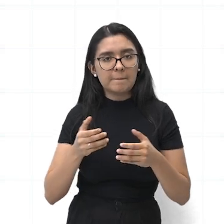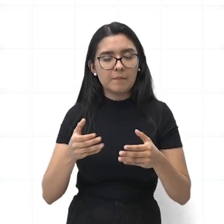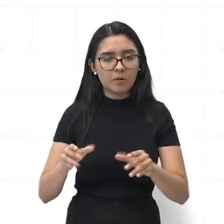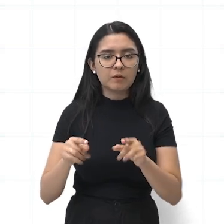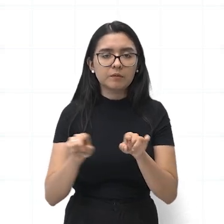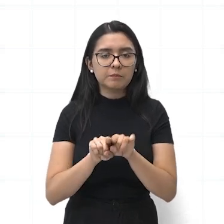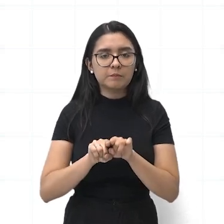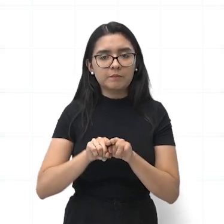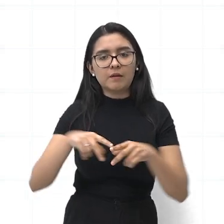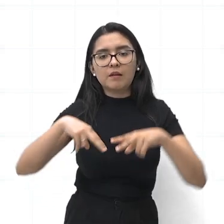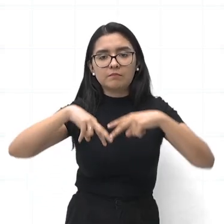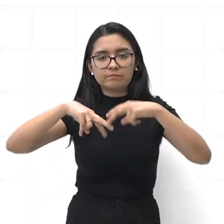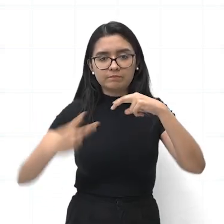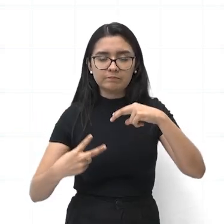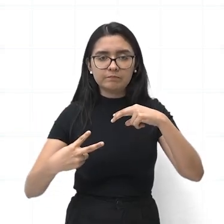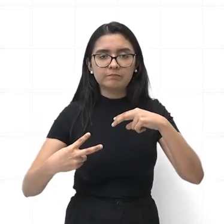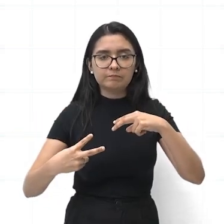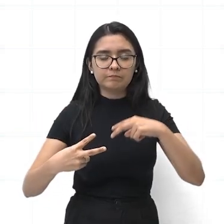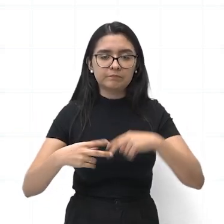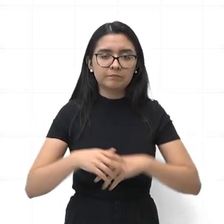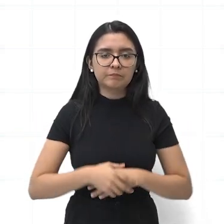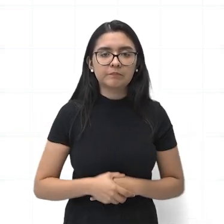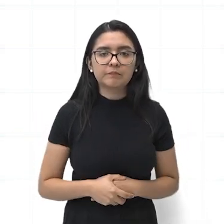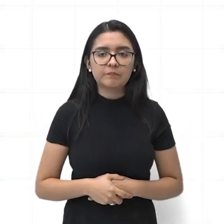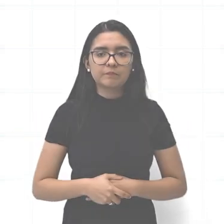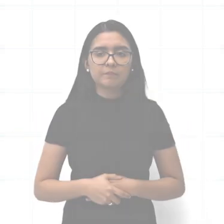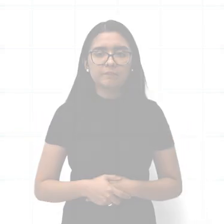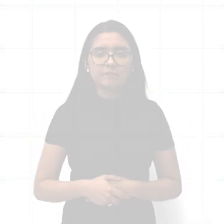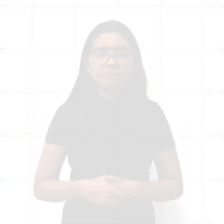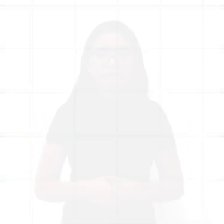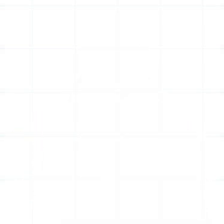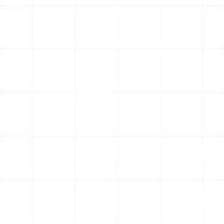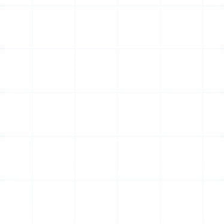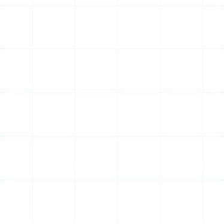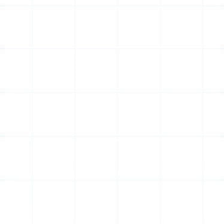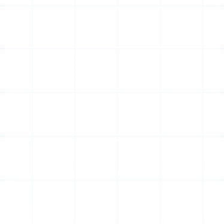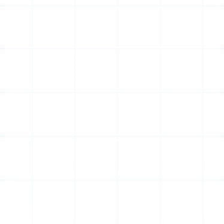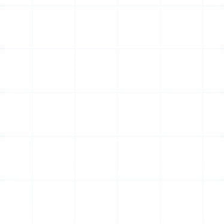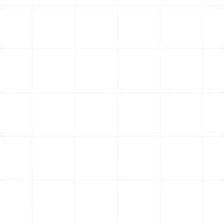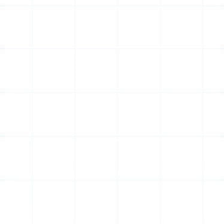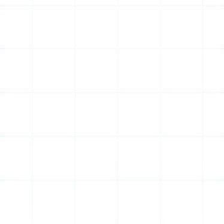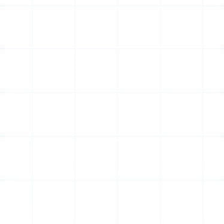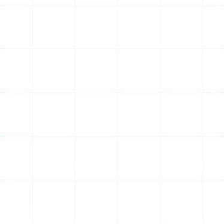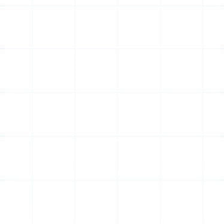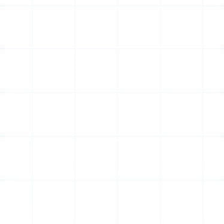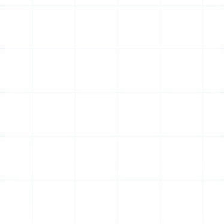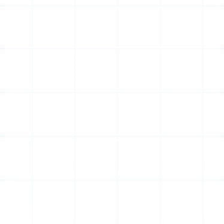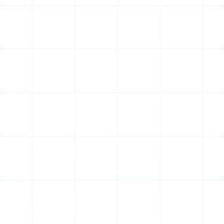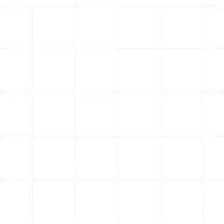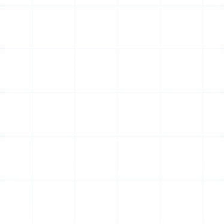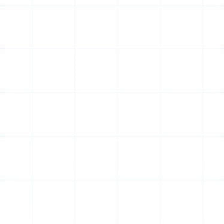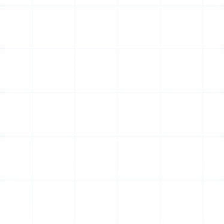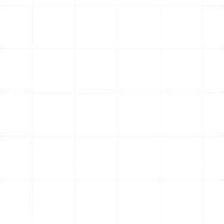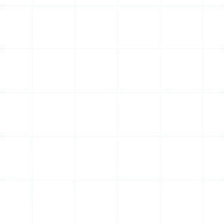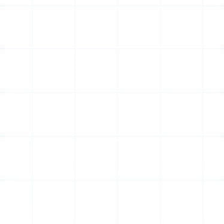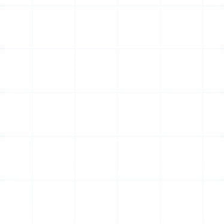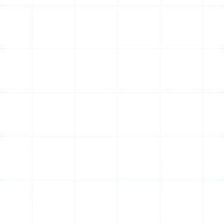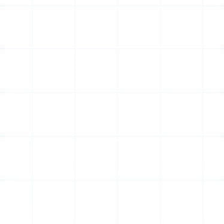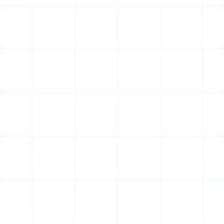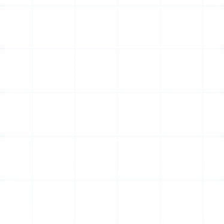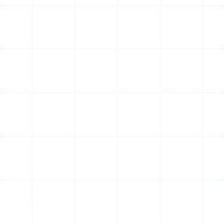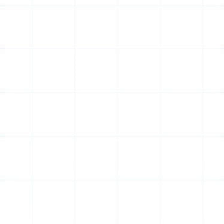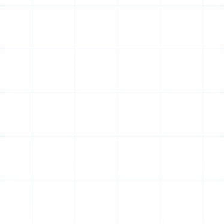o desequilíbrio e a projeção derrubada do oponente, tá? E aí tem alguns golpes que não